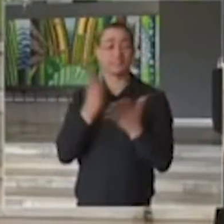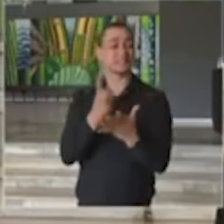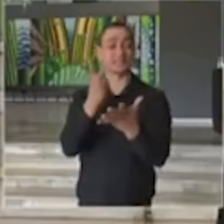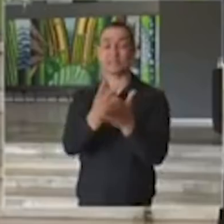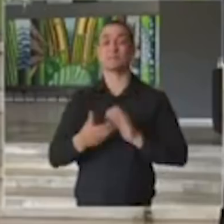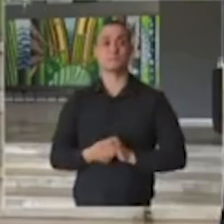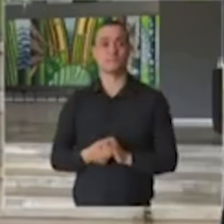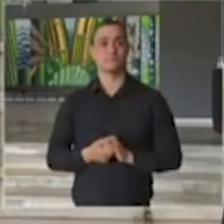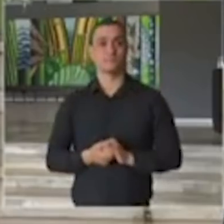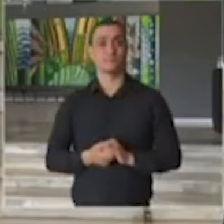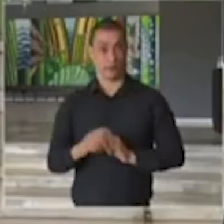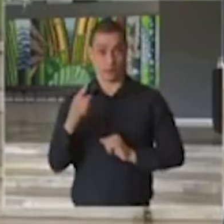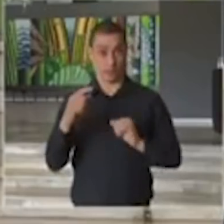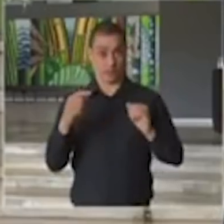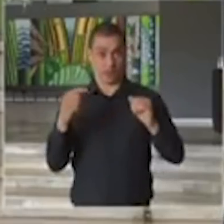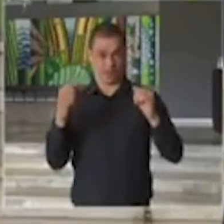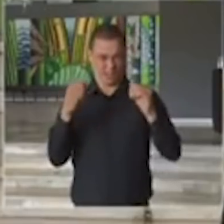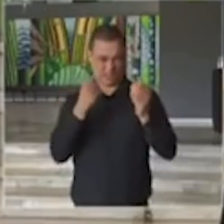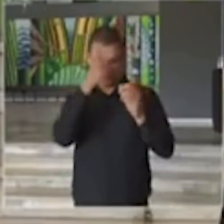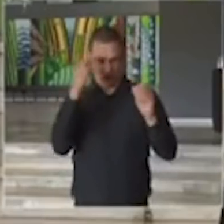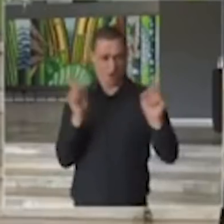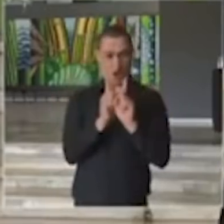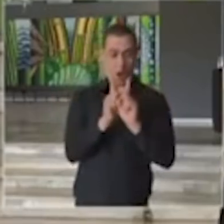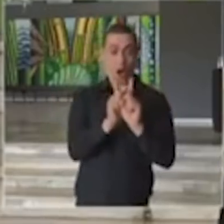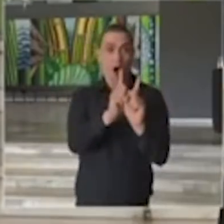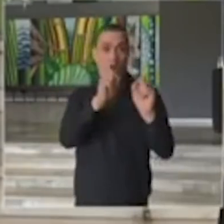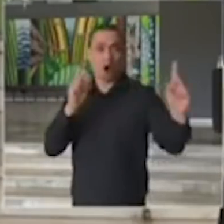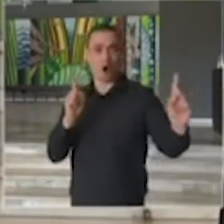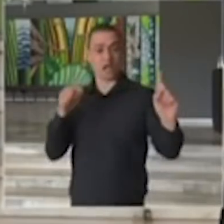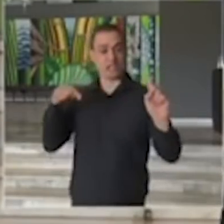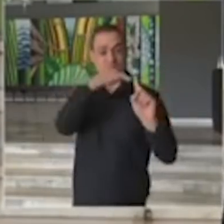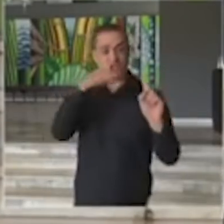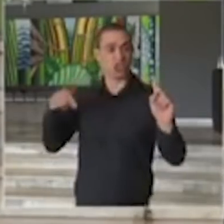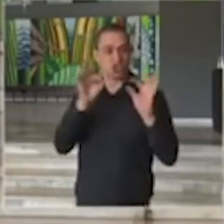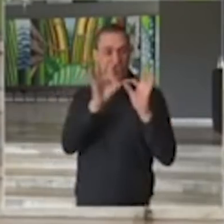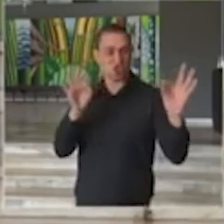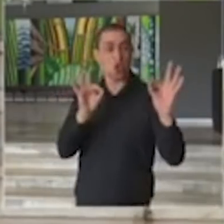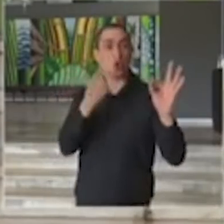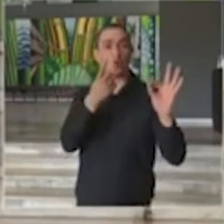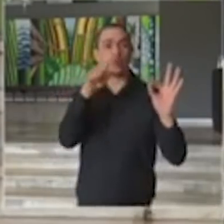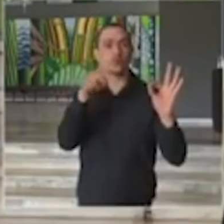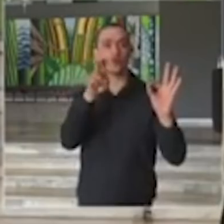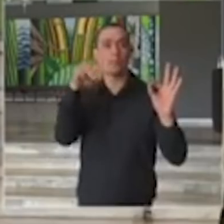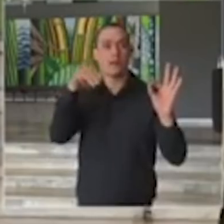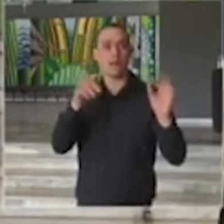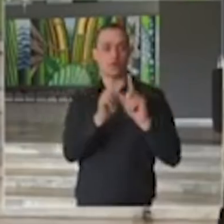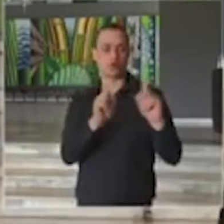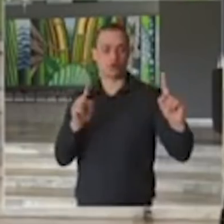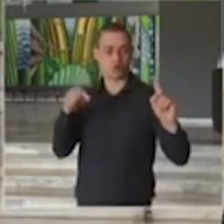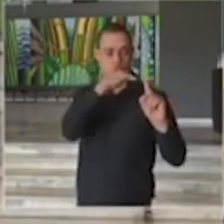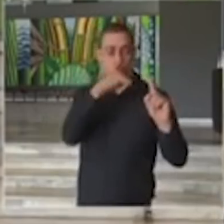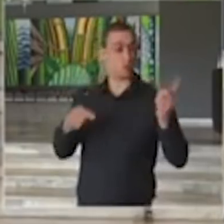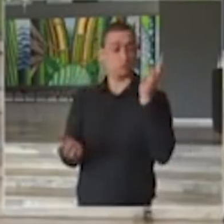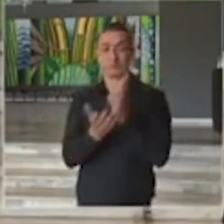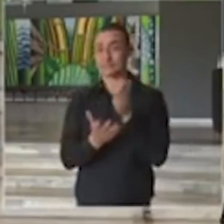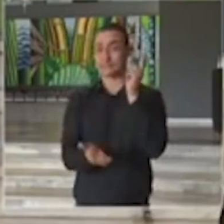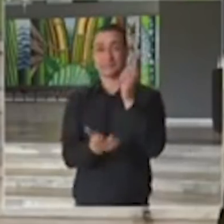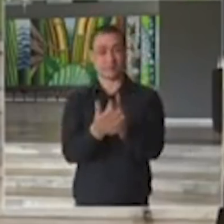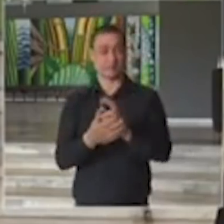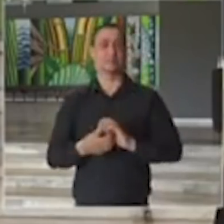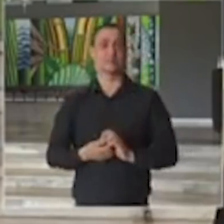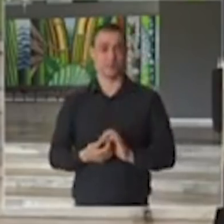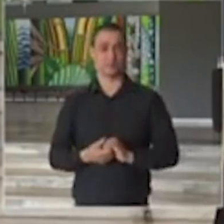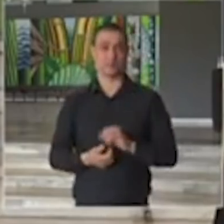casa faça o distanciamento social sempre que possível com 1,5 em relação a outras pessoas sempre